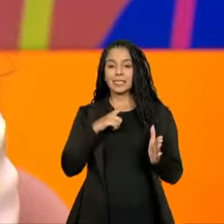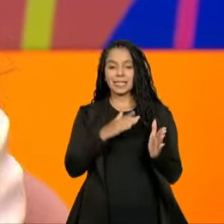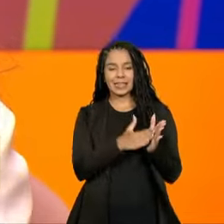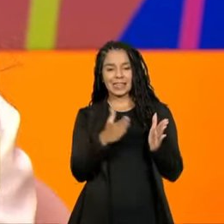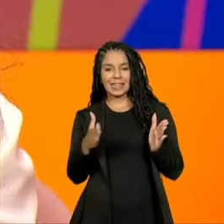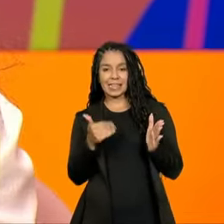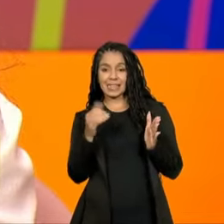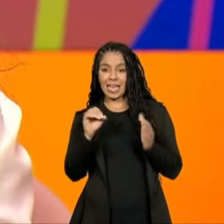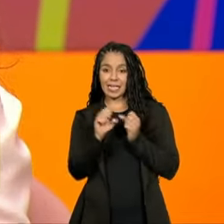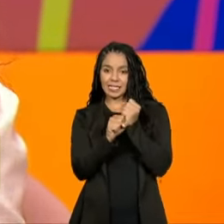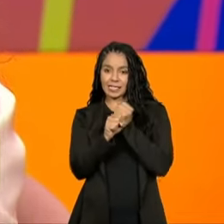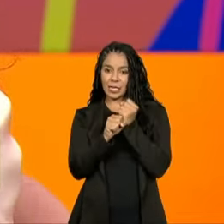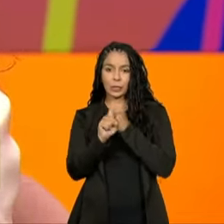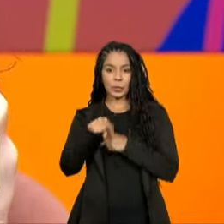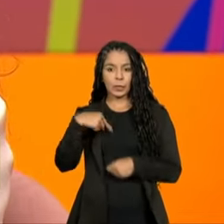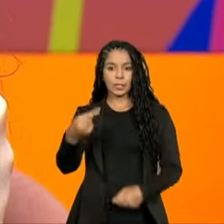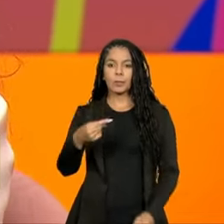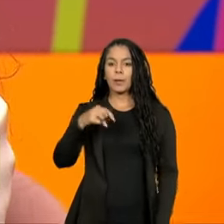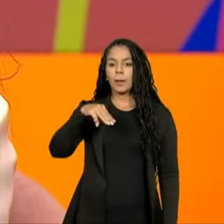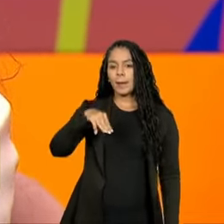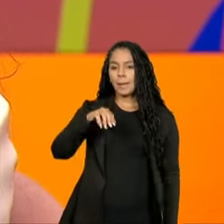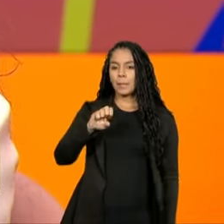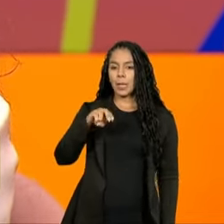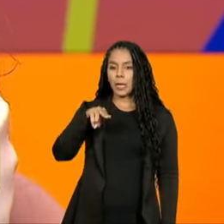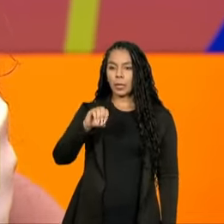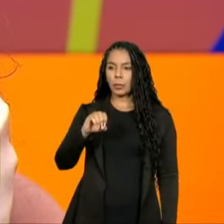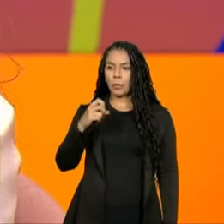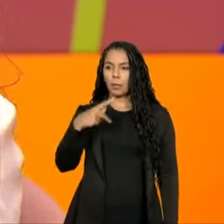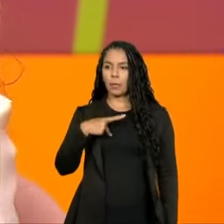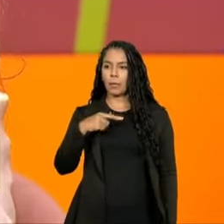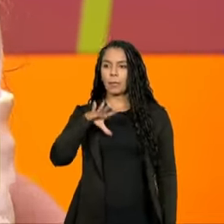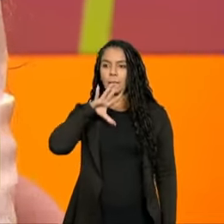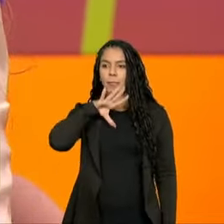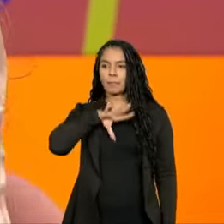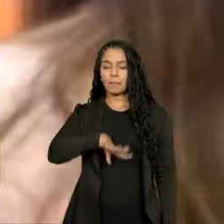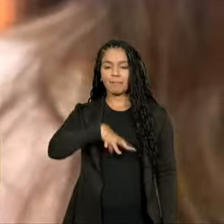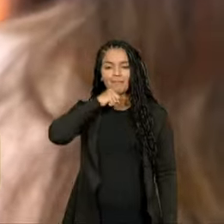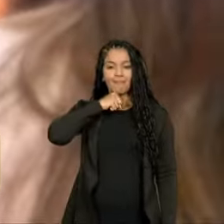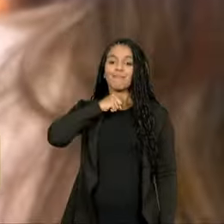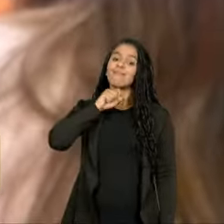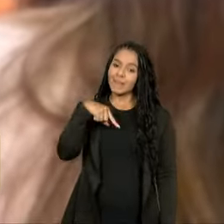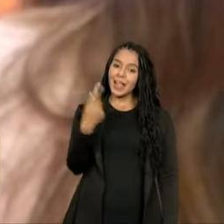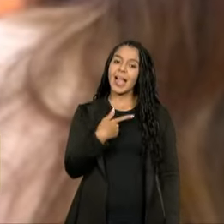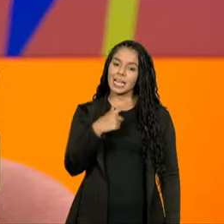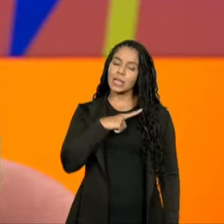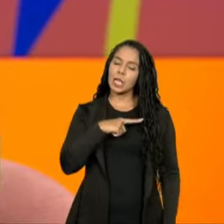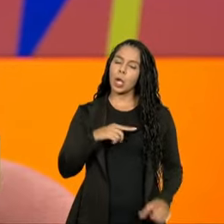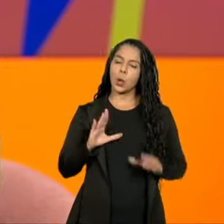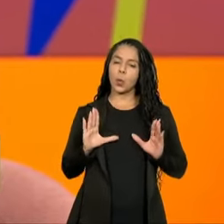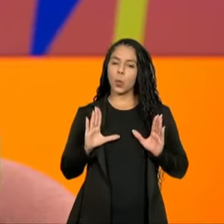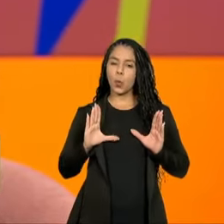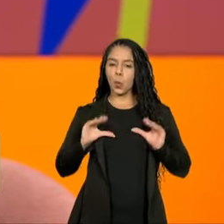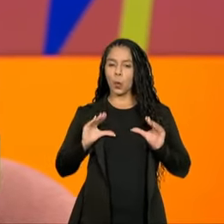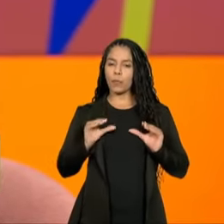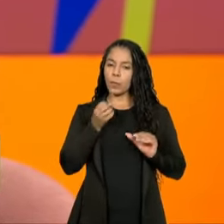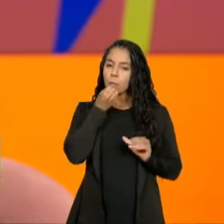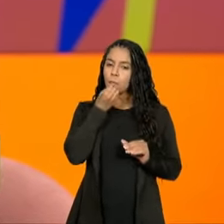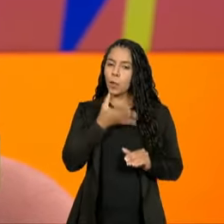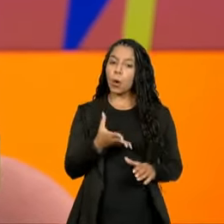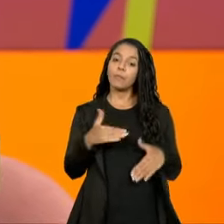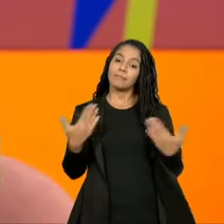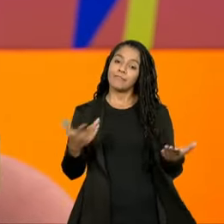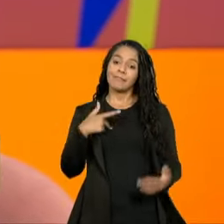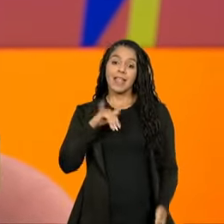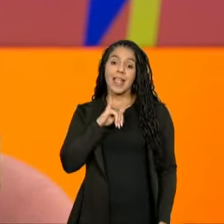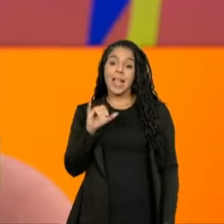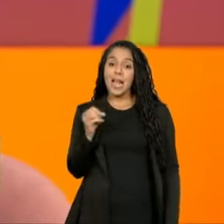10 anos depois da menopausa. E isso é importante porque a gente reduz muito os riscos, claro. Traz um conforto importante e